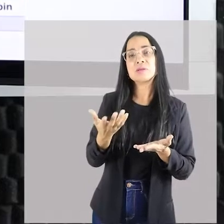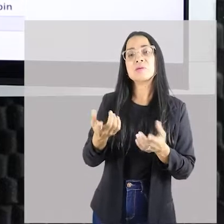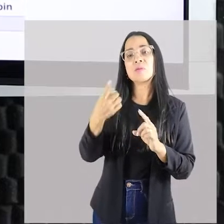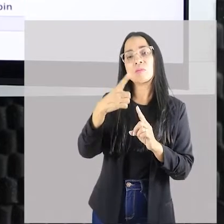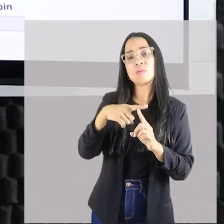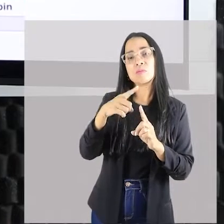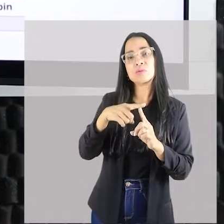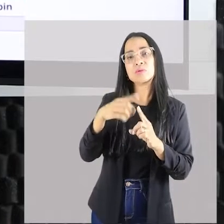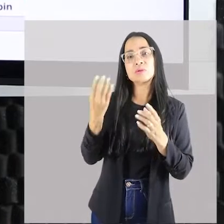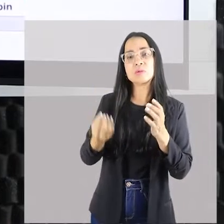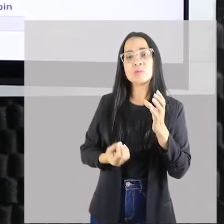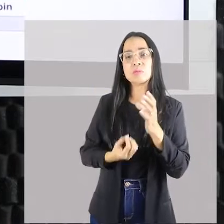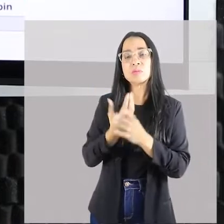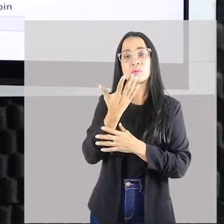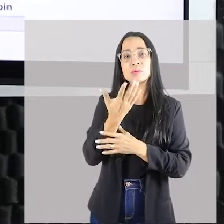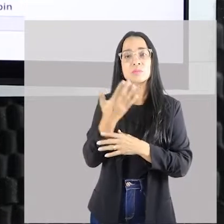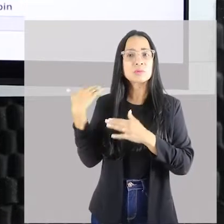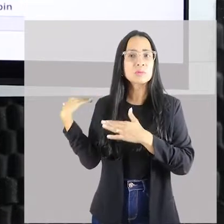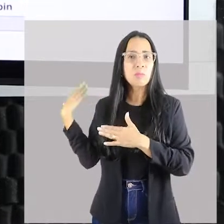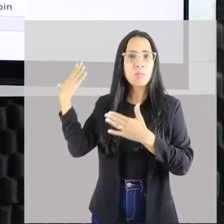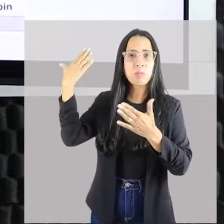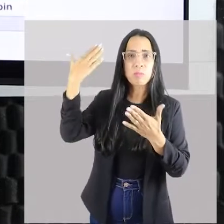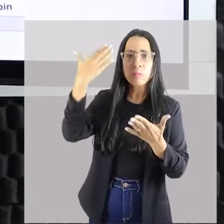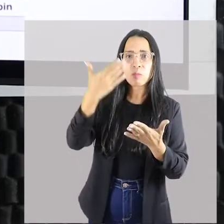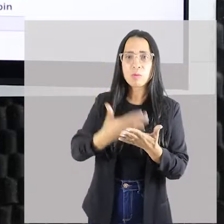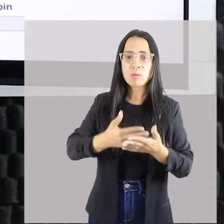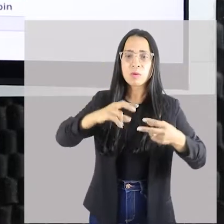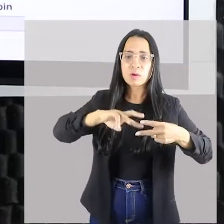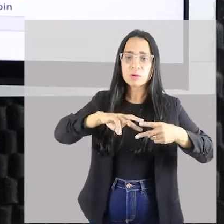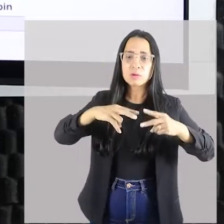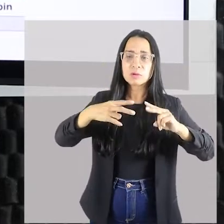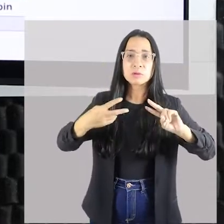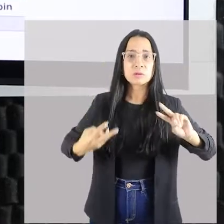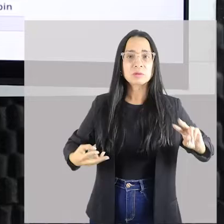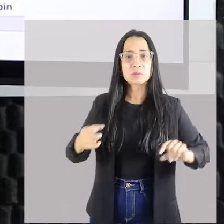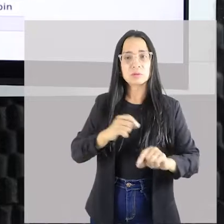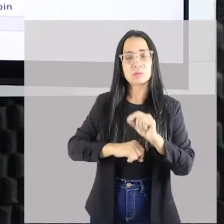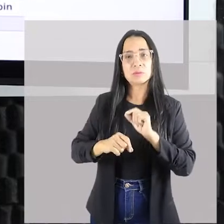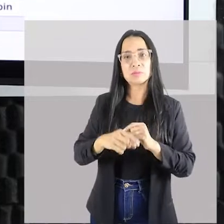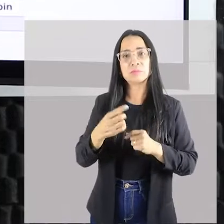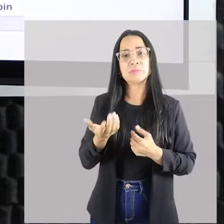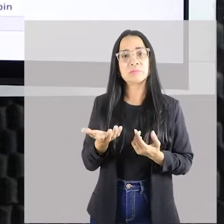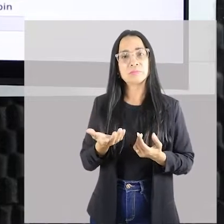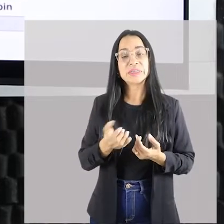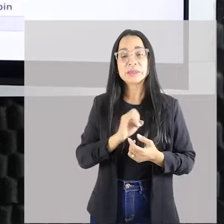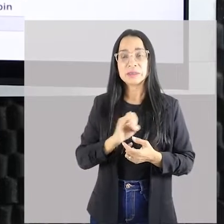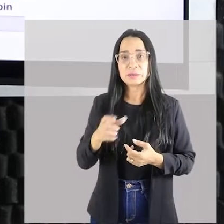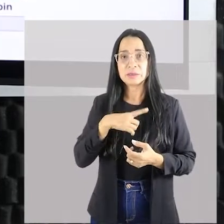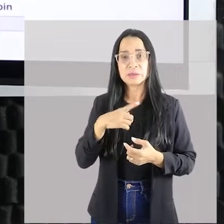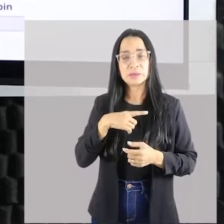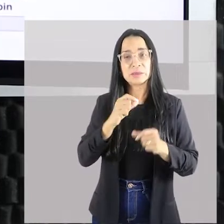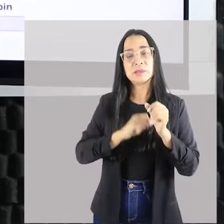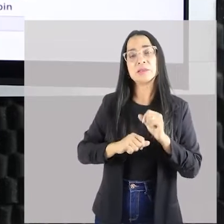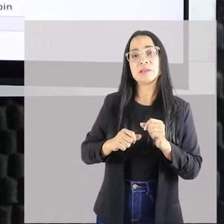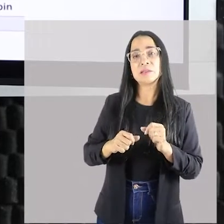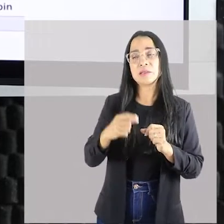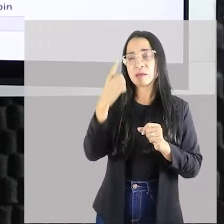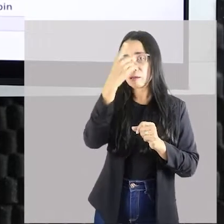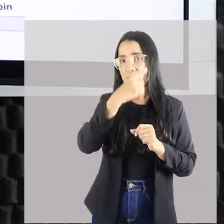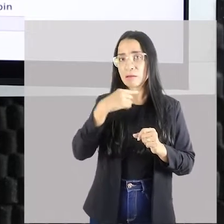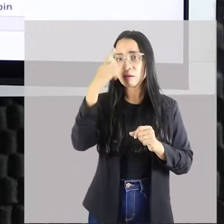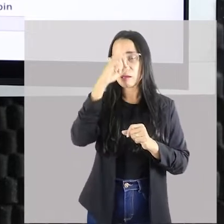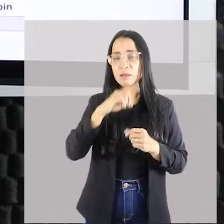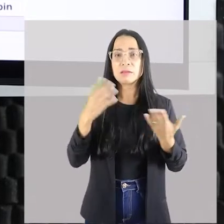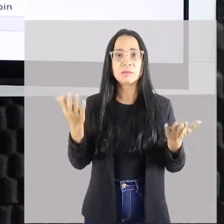ou seja, se você for ter essa anemia que a gente está citando aqui, você já nasce com ela, você já vai desenvolver